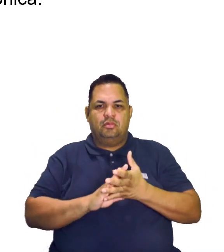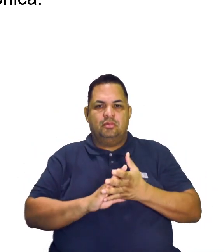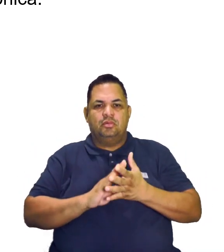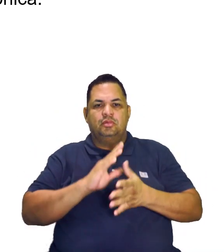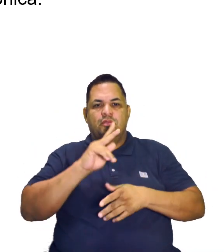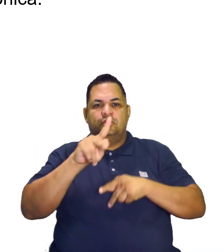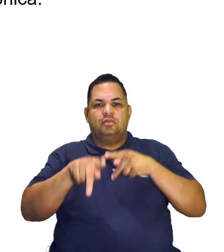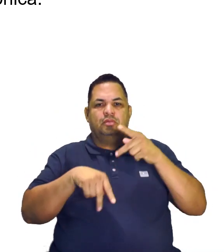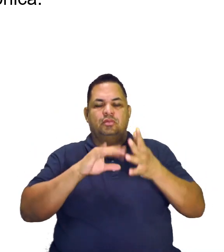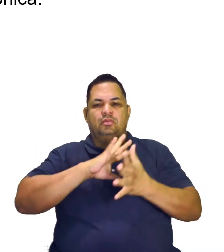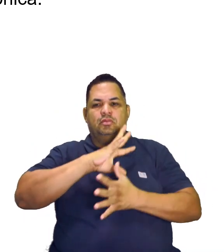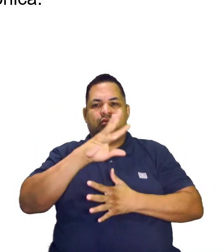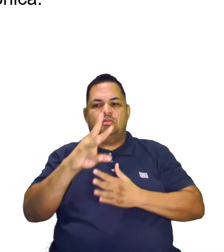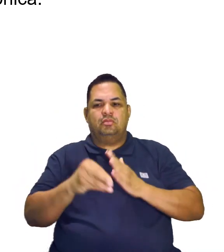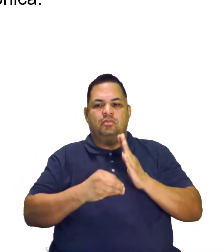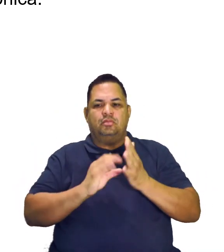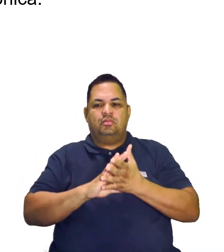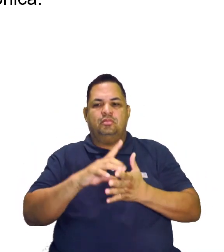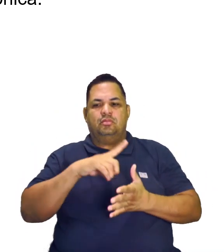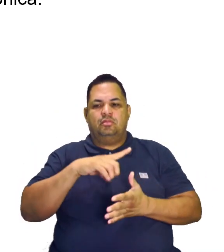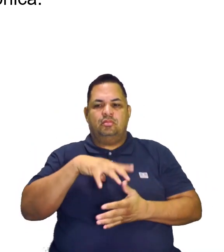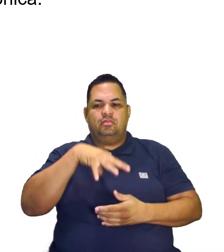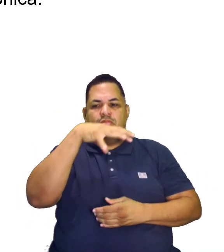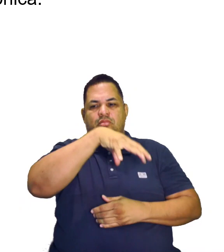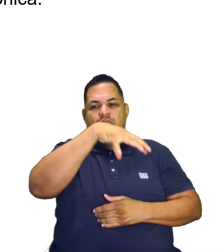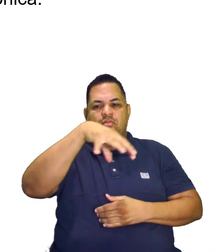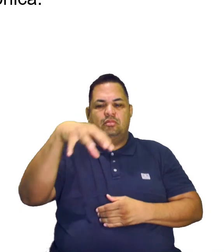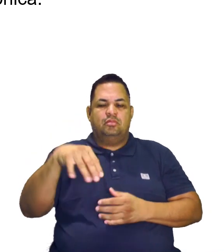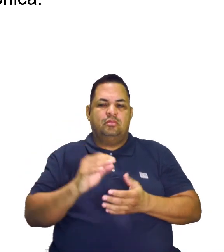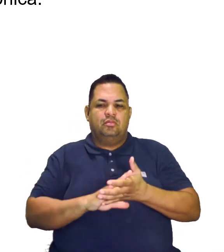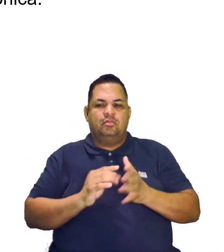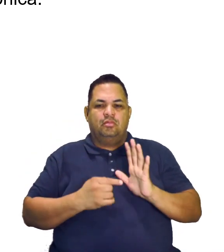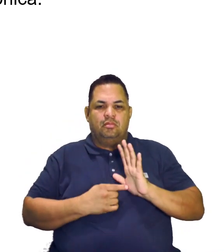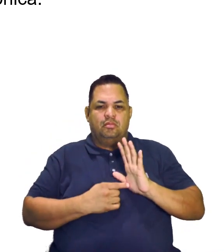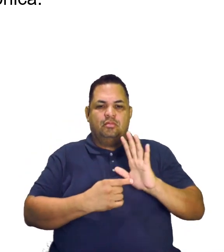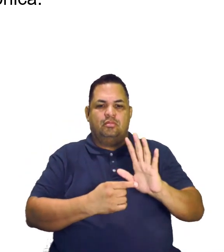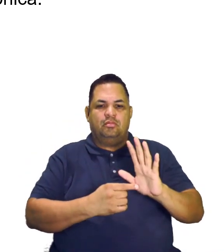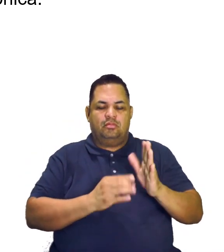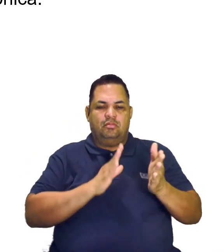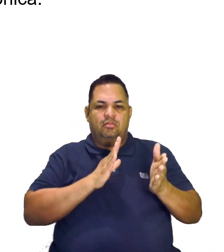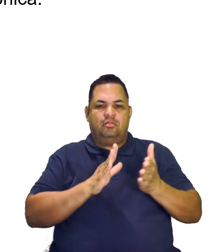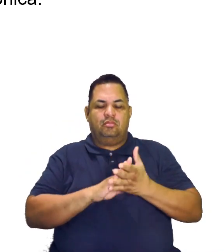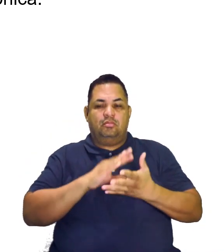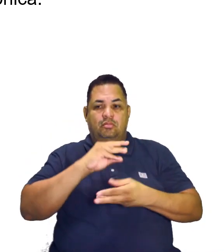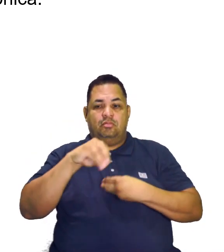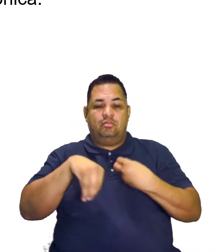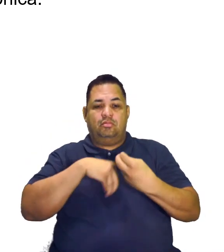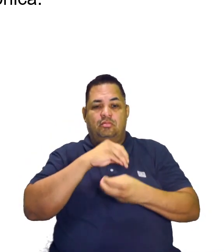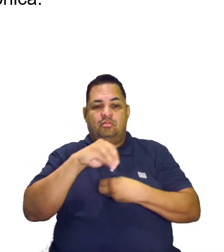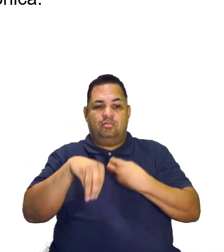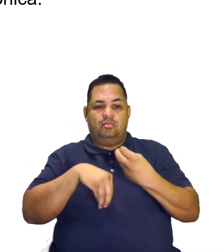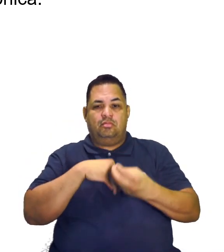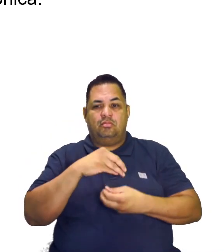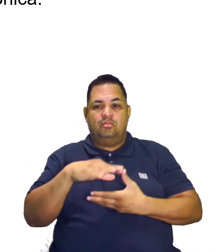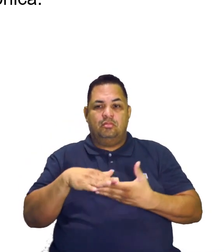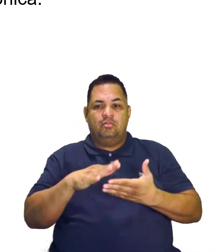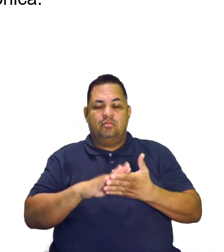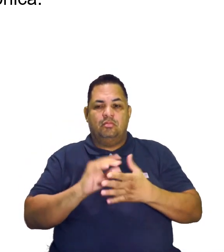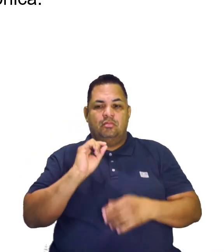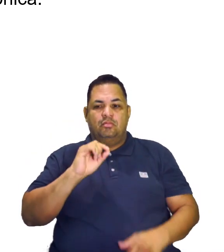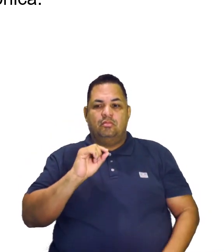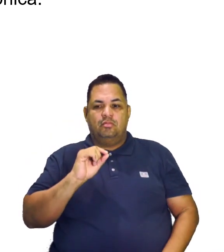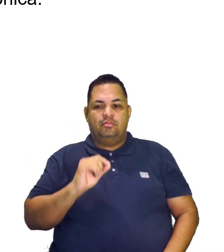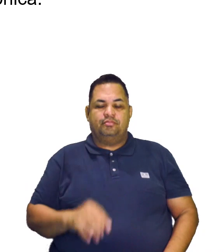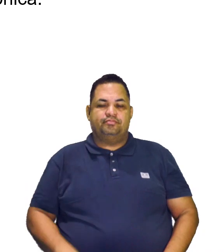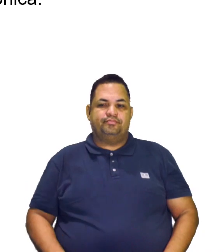várias instalações, né? Falando um pouco aí dessa cultura que é a miscigenação, que quer